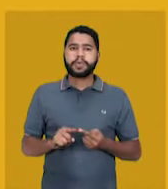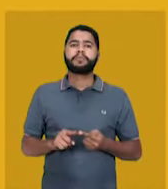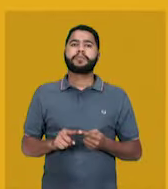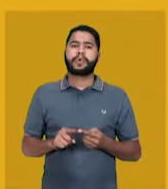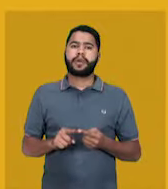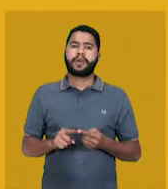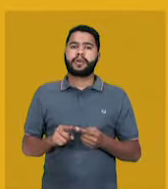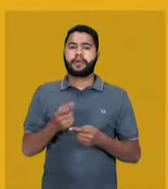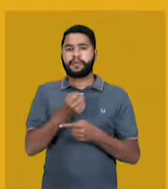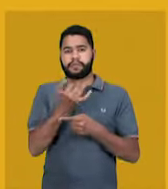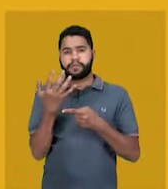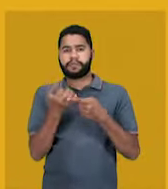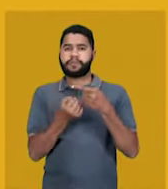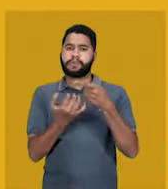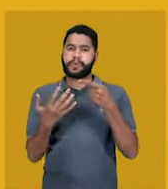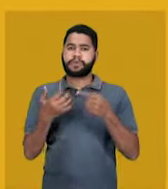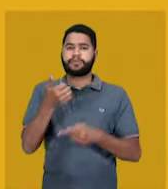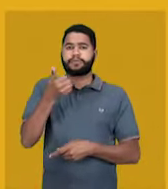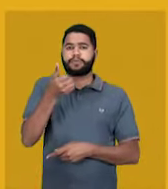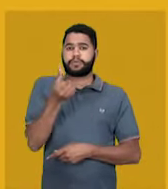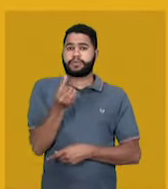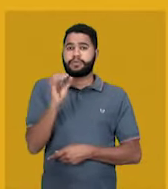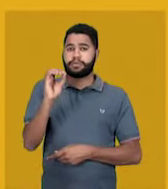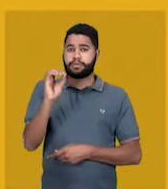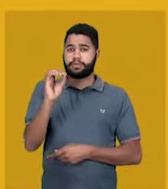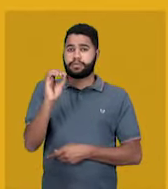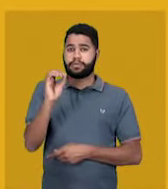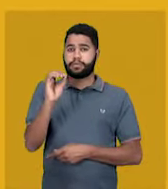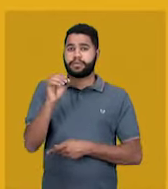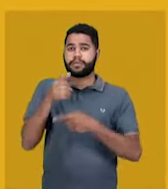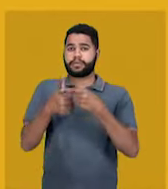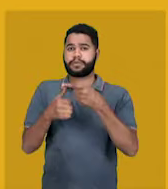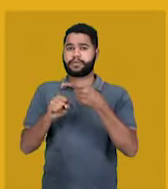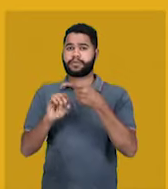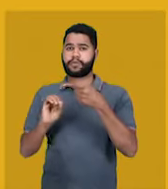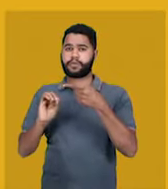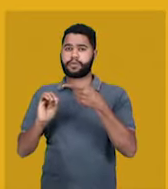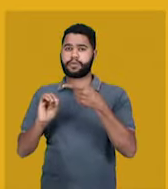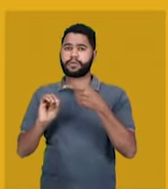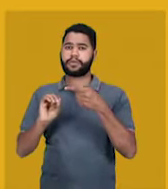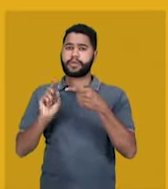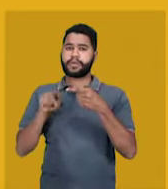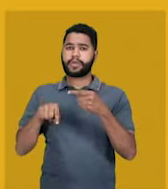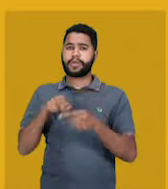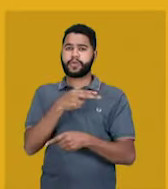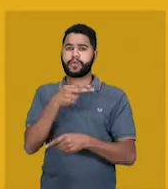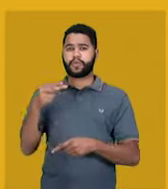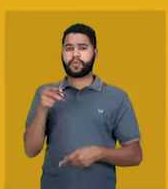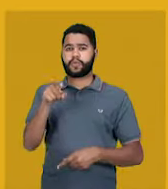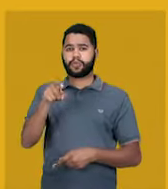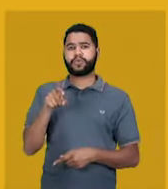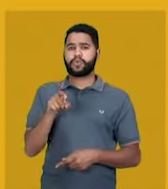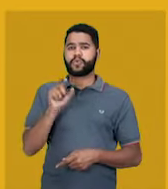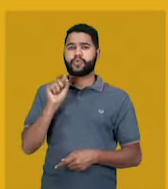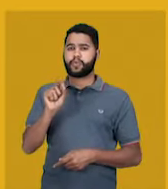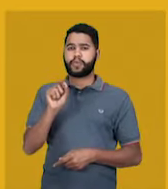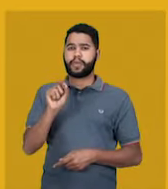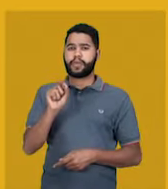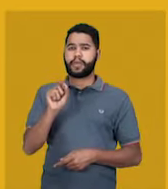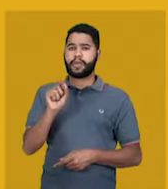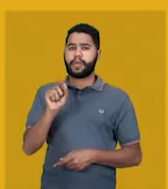Vou montar aqui, ó, 160 sobre 180. Isso tem que ser igual a x sobre